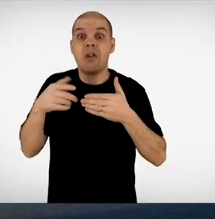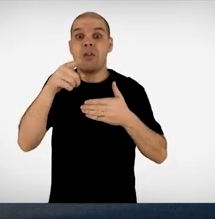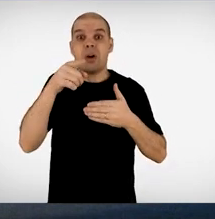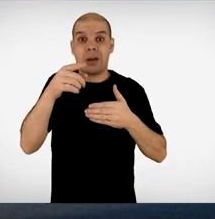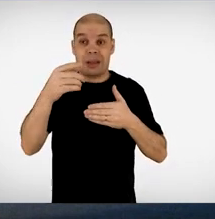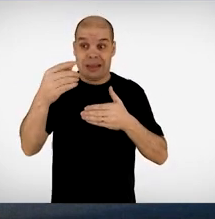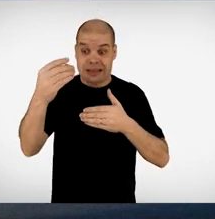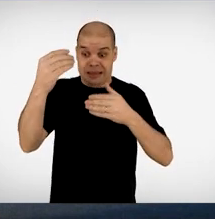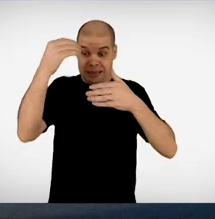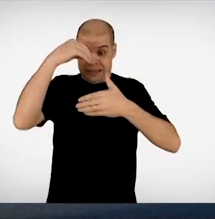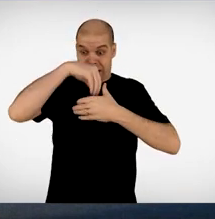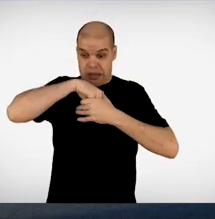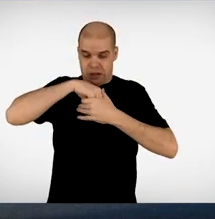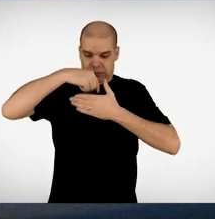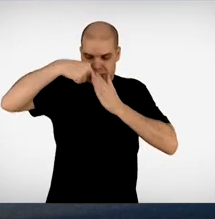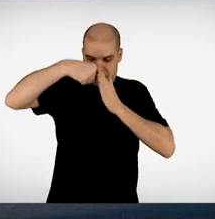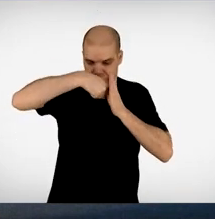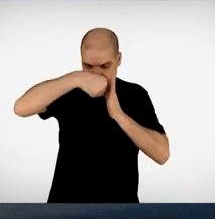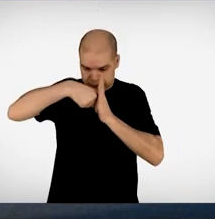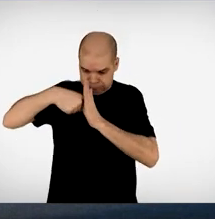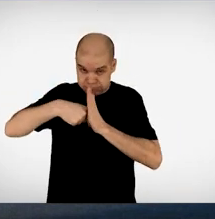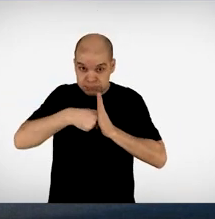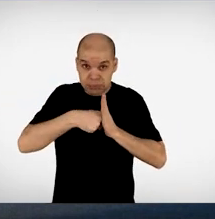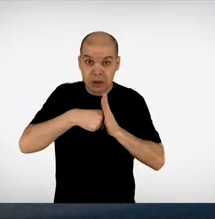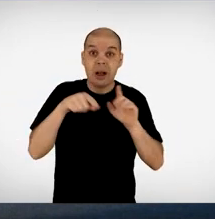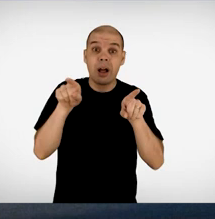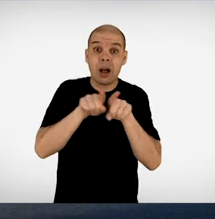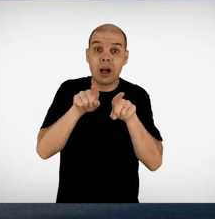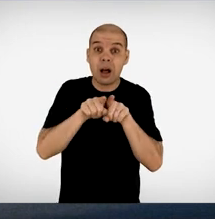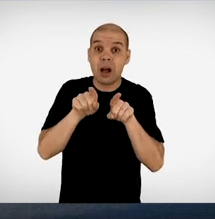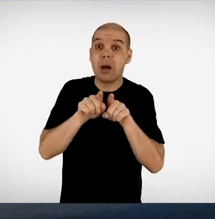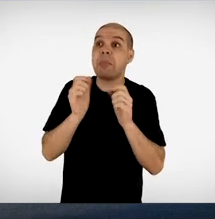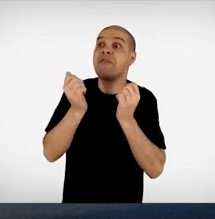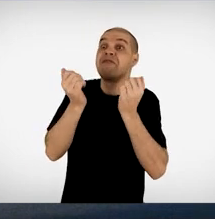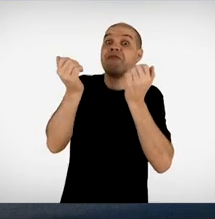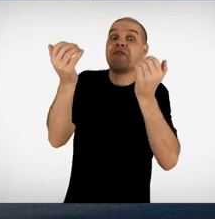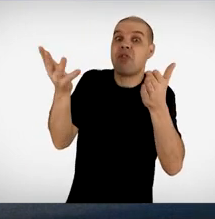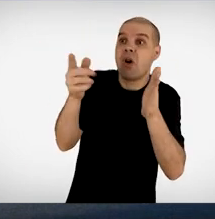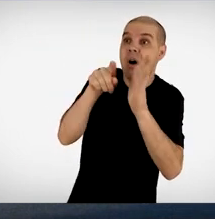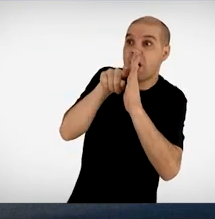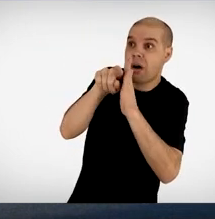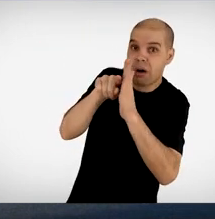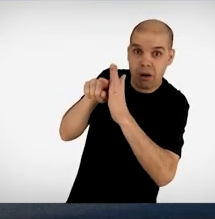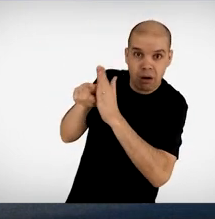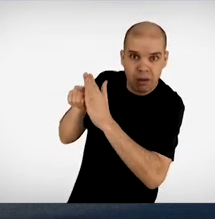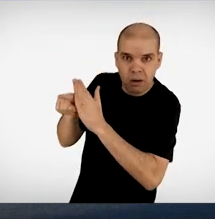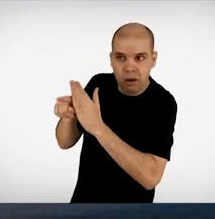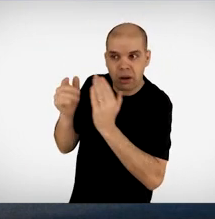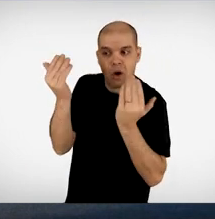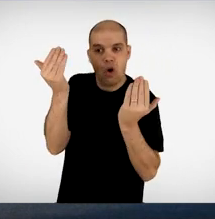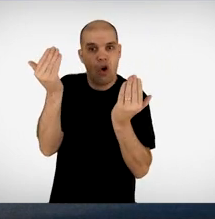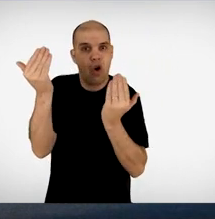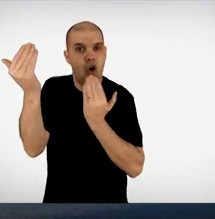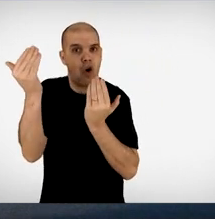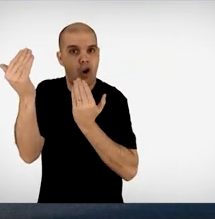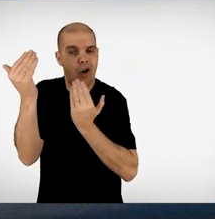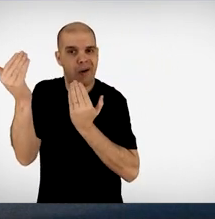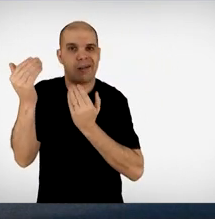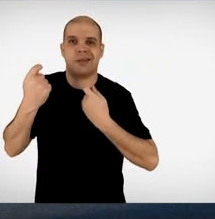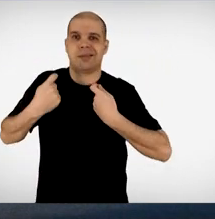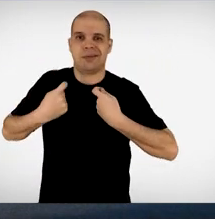Agamben, a contemporaneidade é uma relação singular com o tempo. Nela consta um movimento de aproximação e